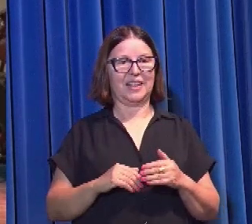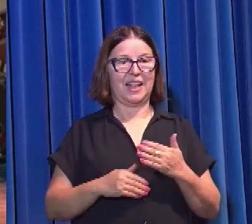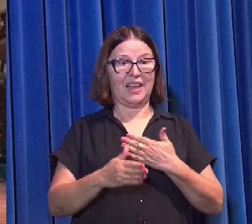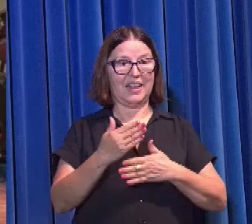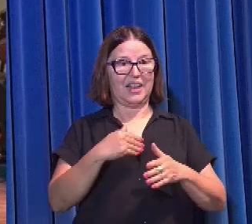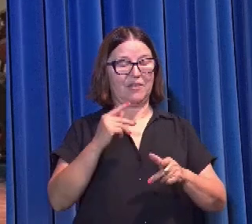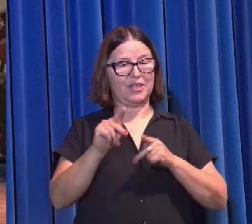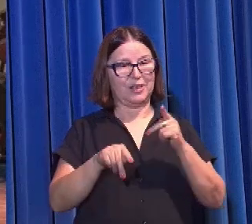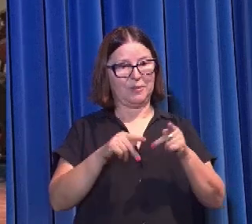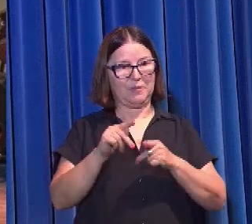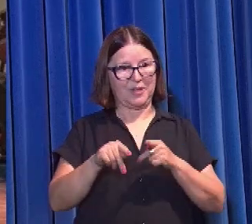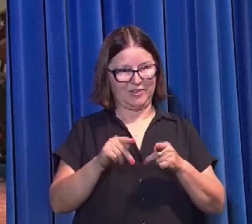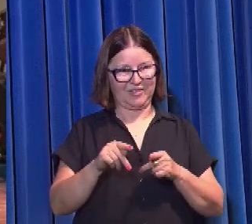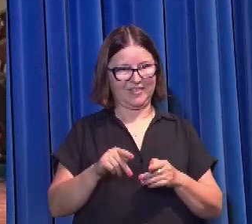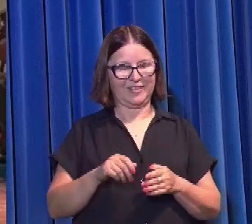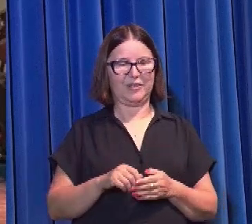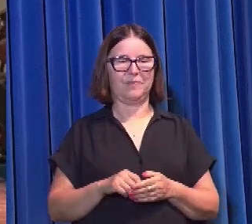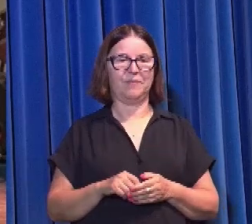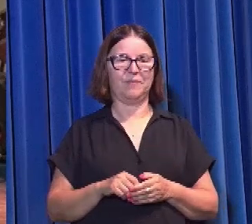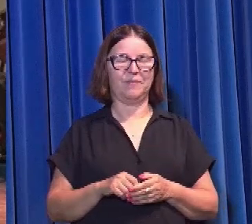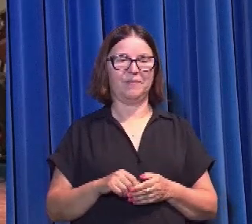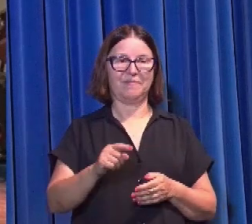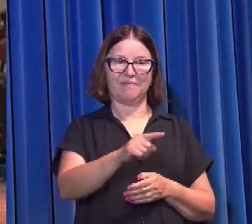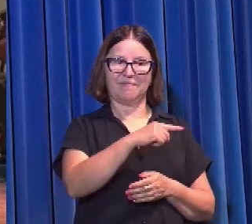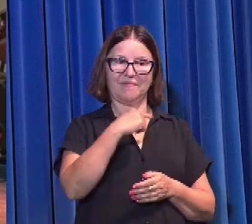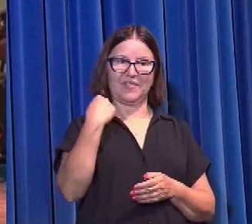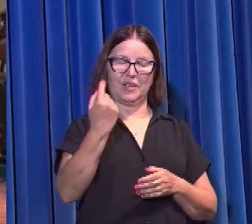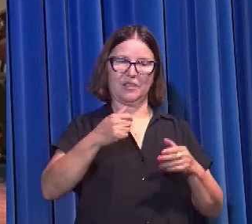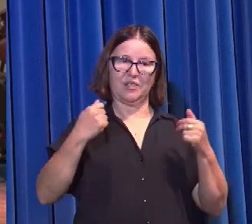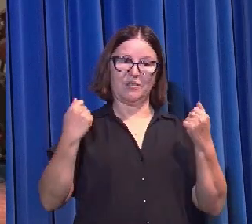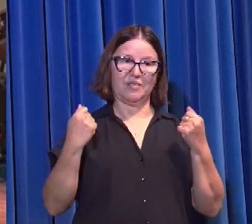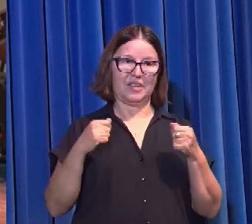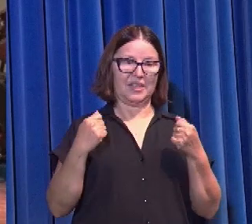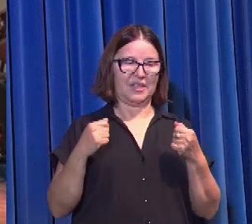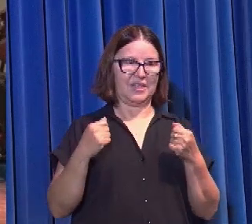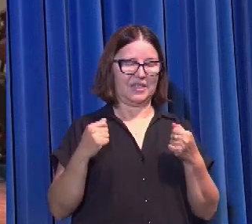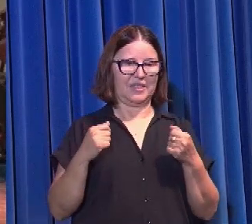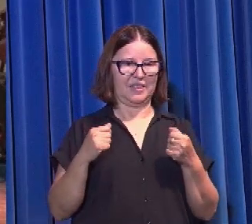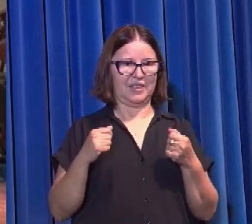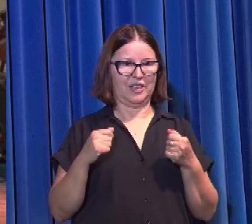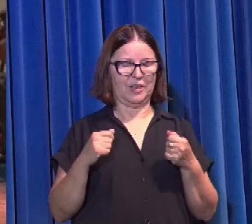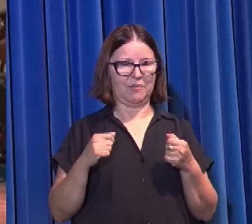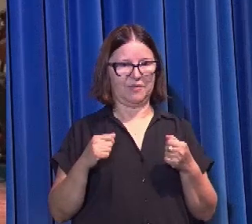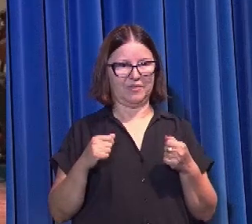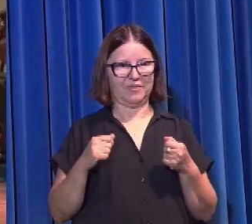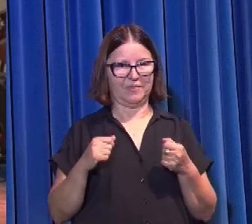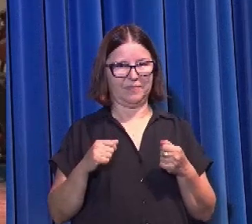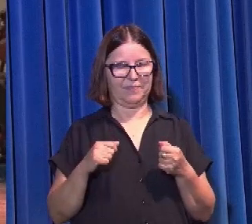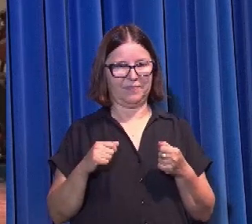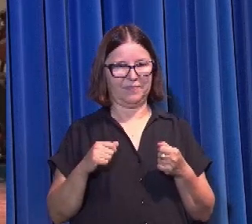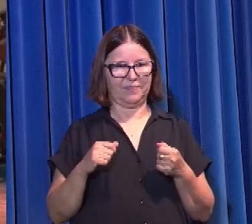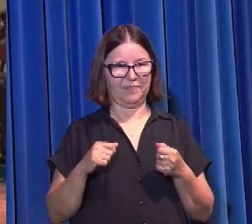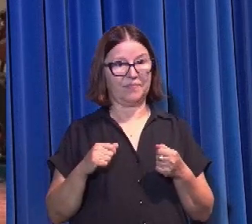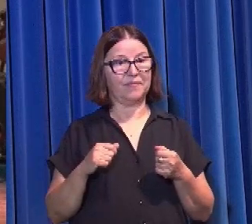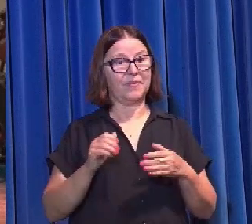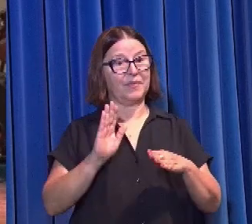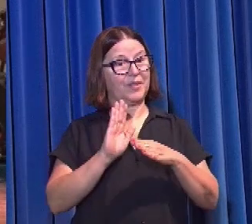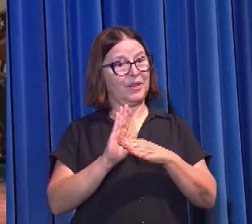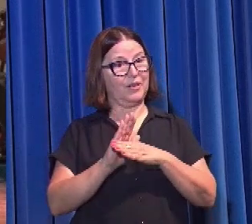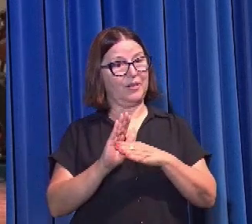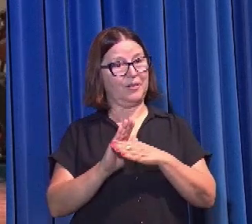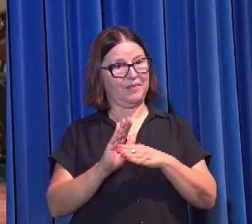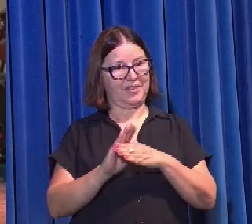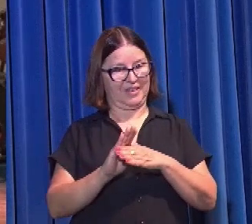Nós temos que, irmãos, estar com o auxílio de toda a junta, seguindo a justa cooperação de